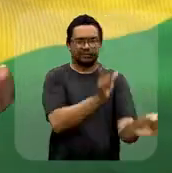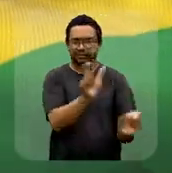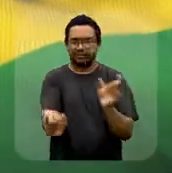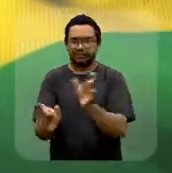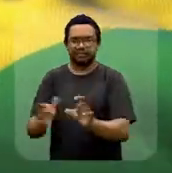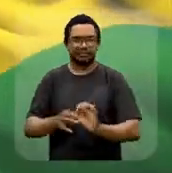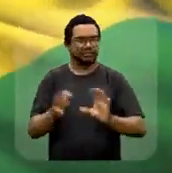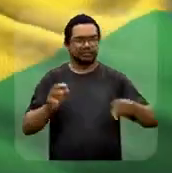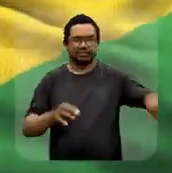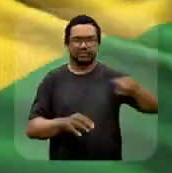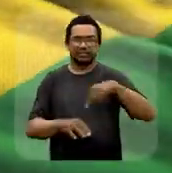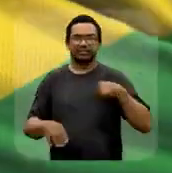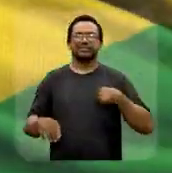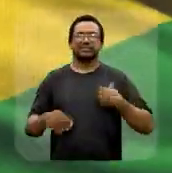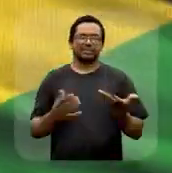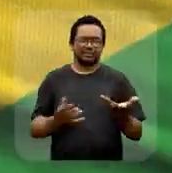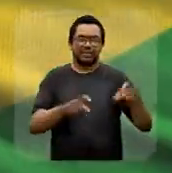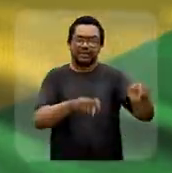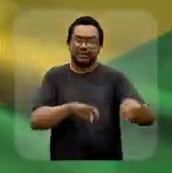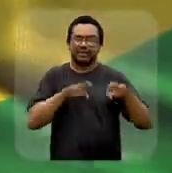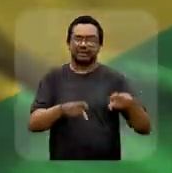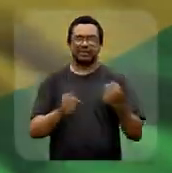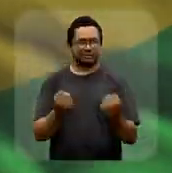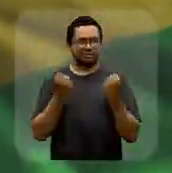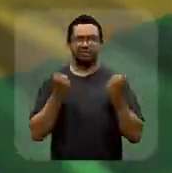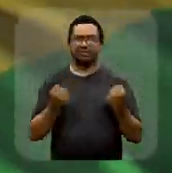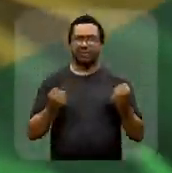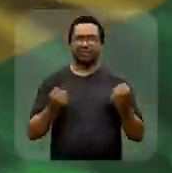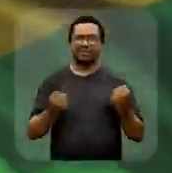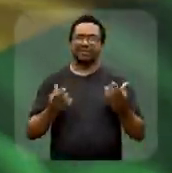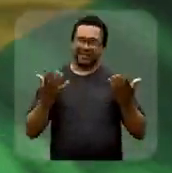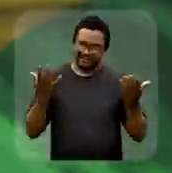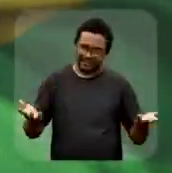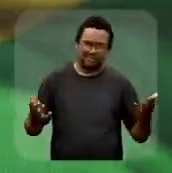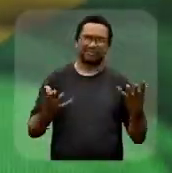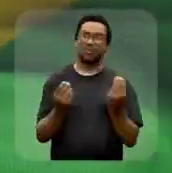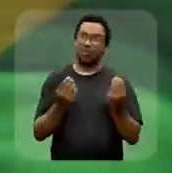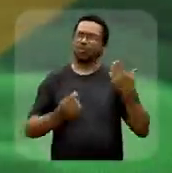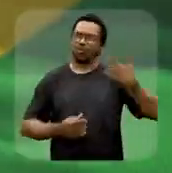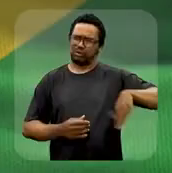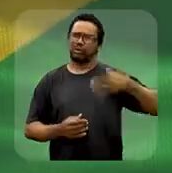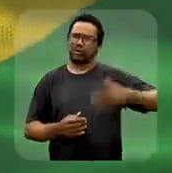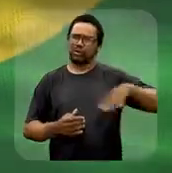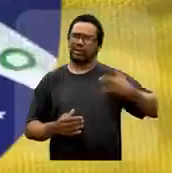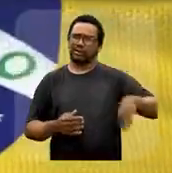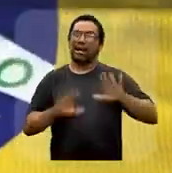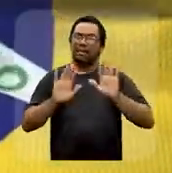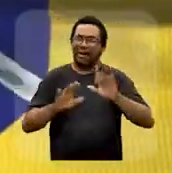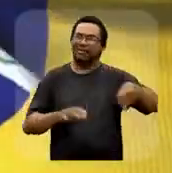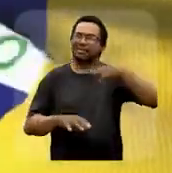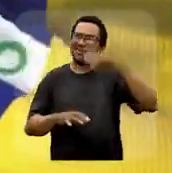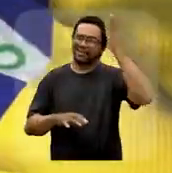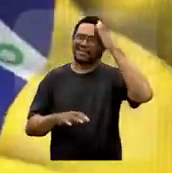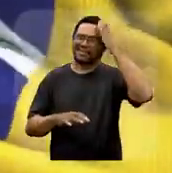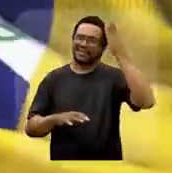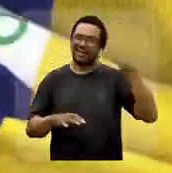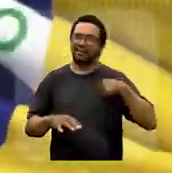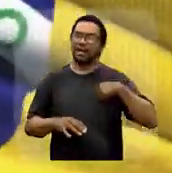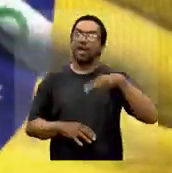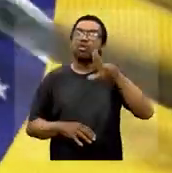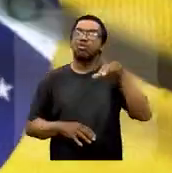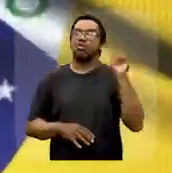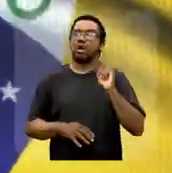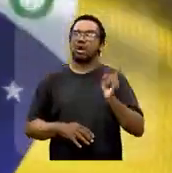liberdades individuais e com um agro cada vez mais forte. São muitos os desafios, mas vocês sabem